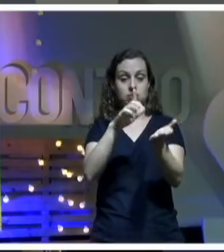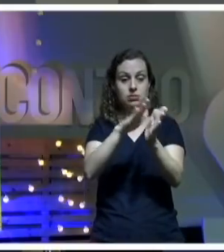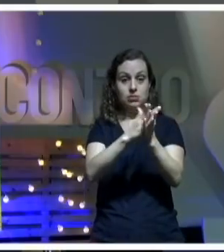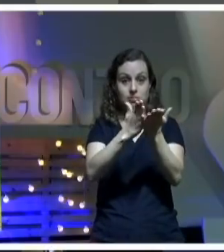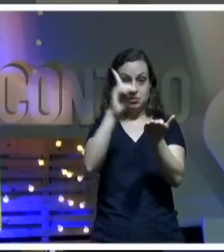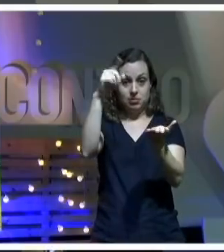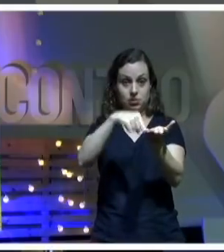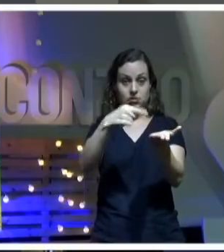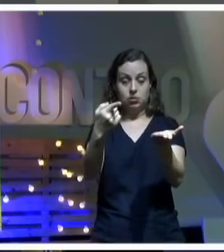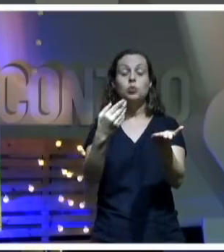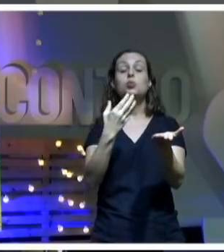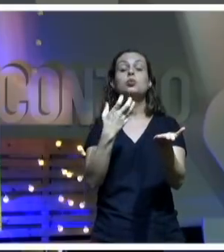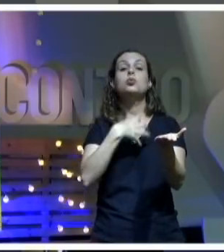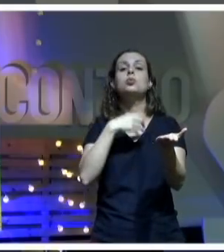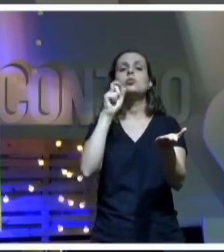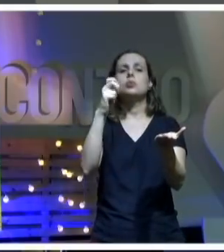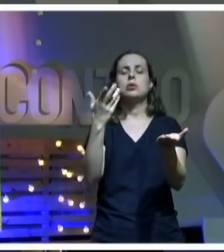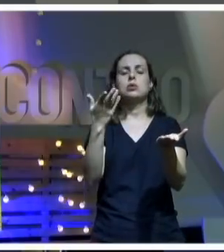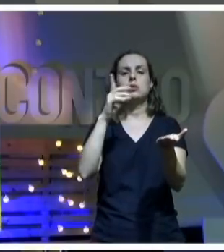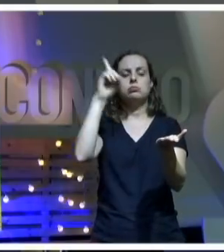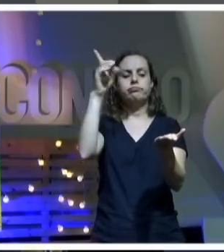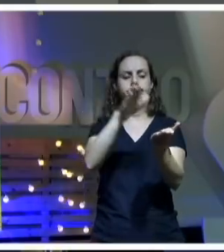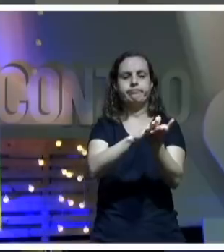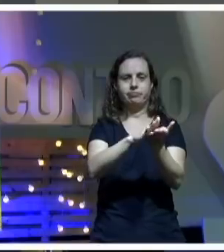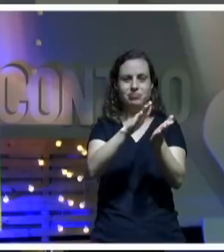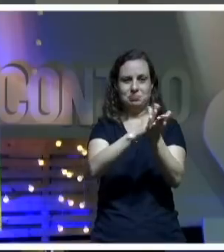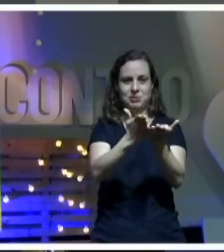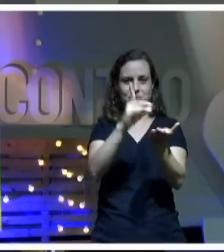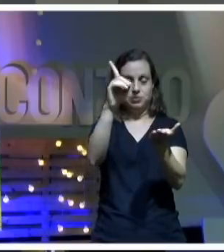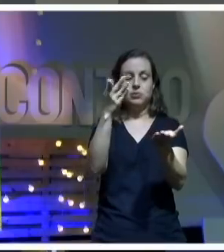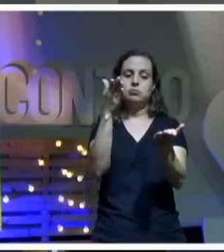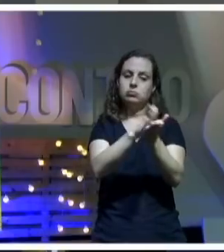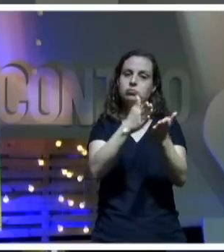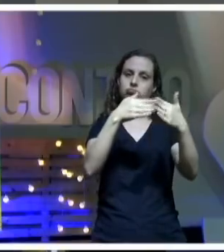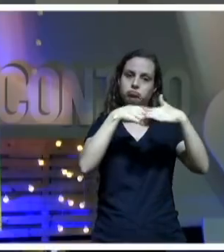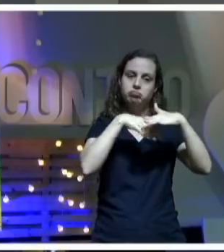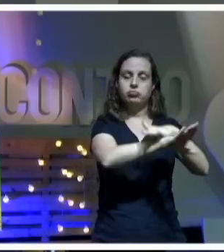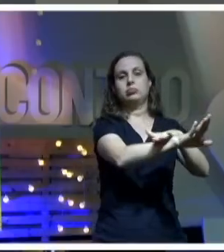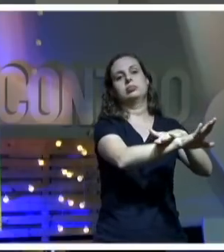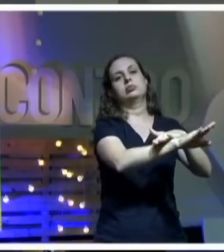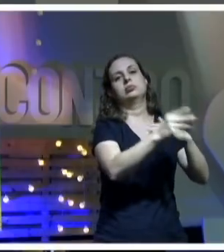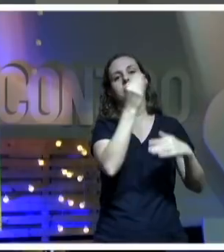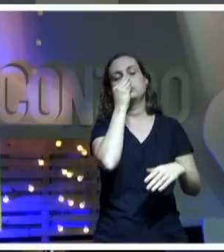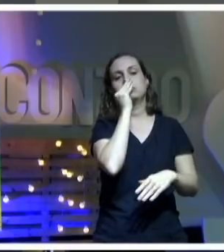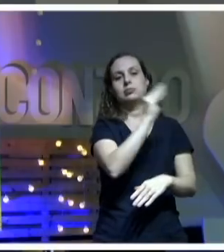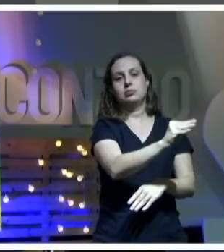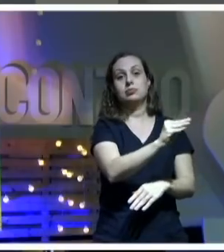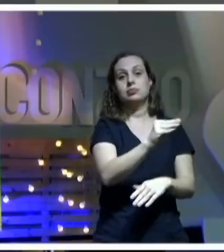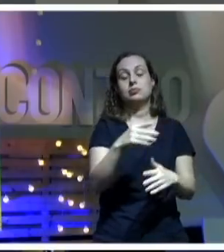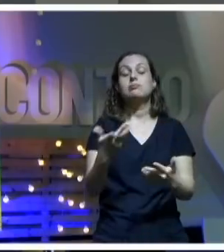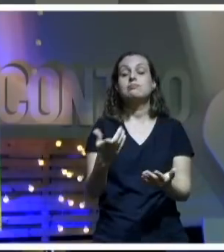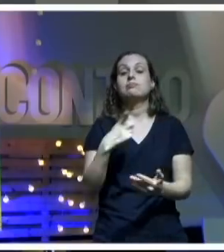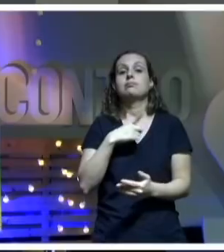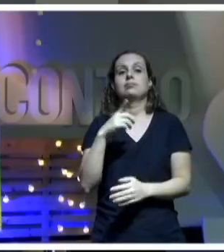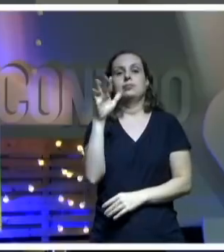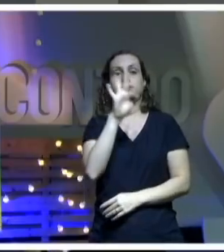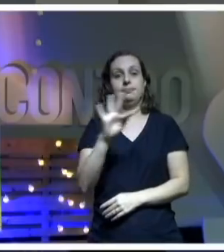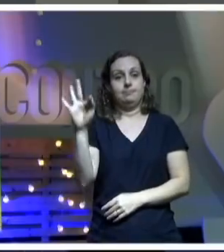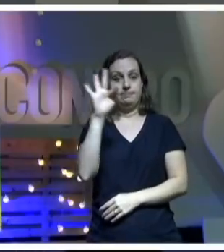modo tradicional de se fazer ciência da religião hoje em qualquer universidade do nosso país